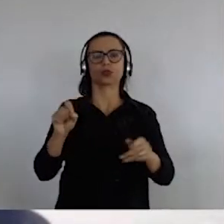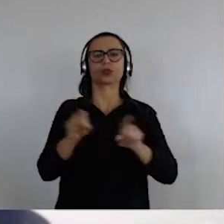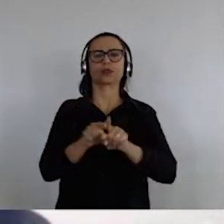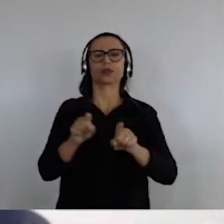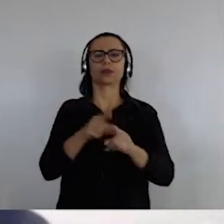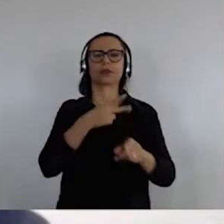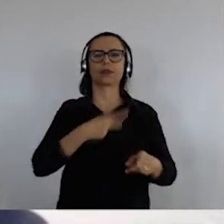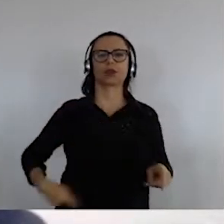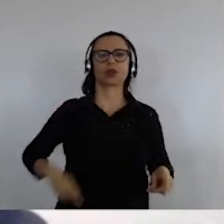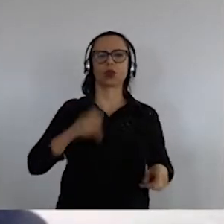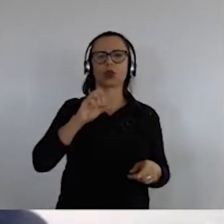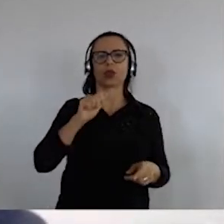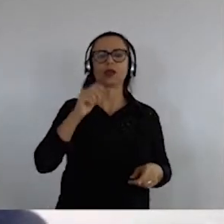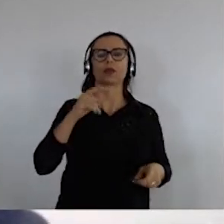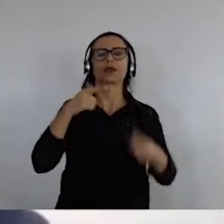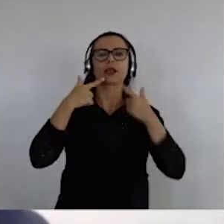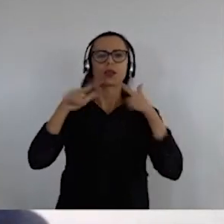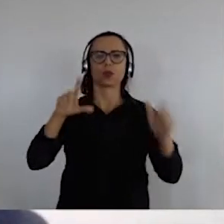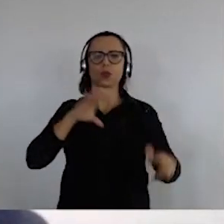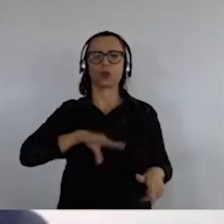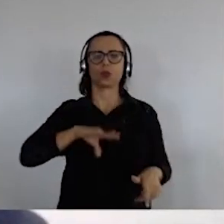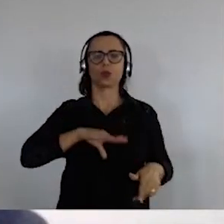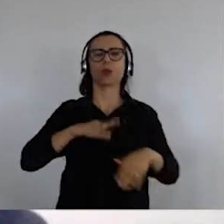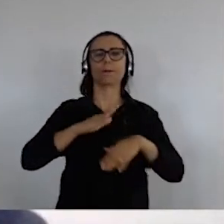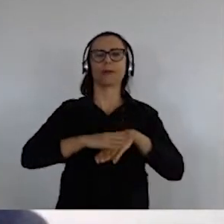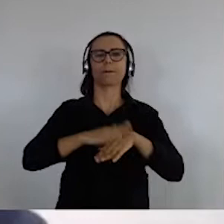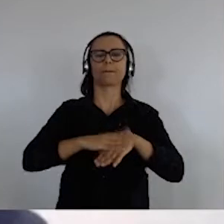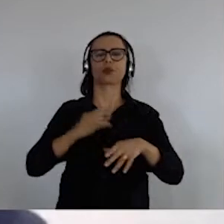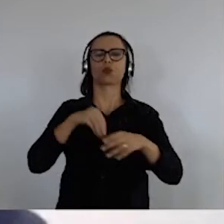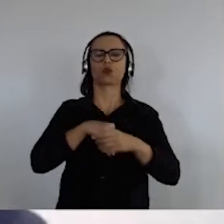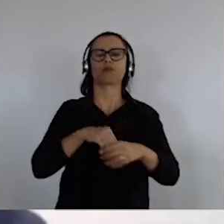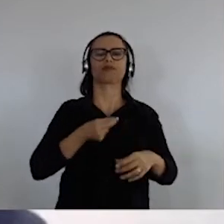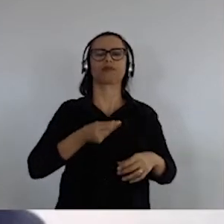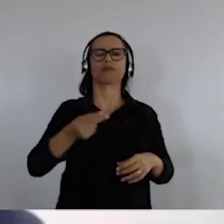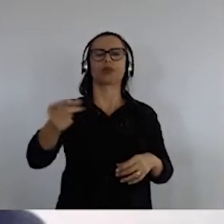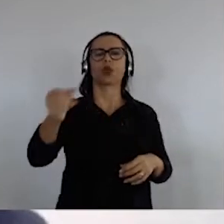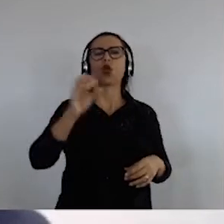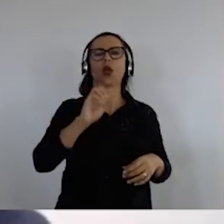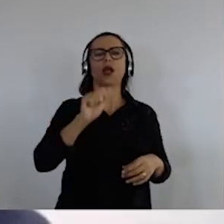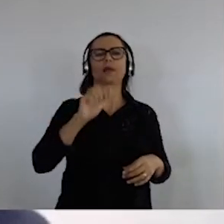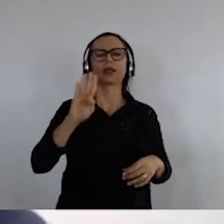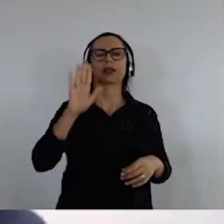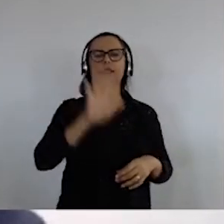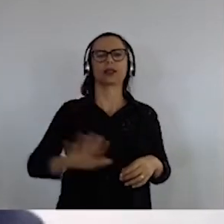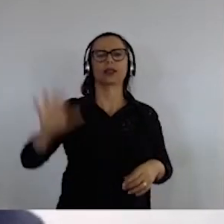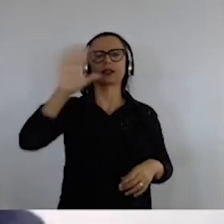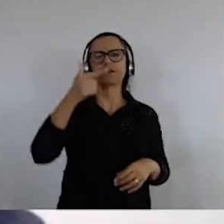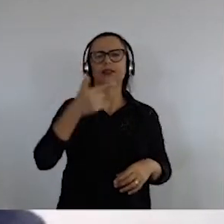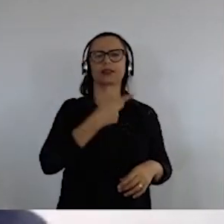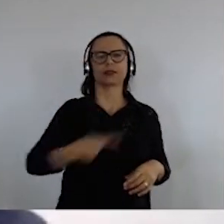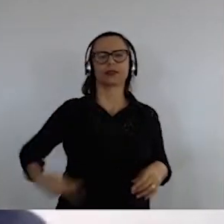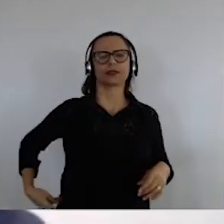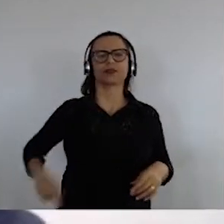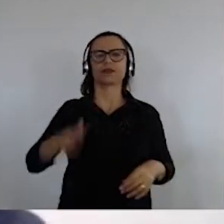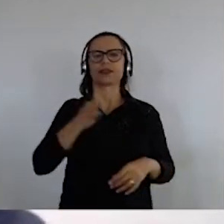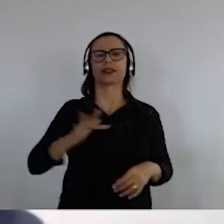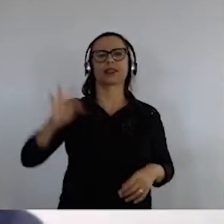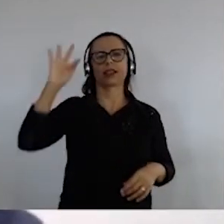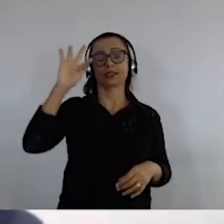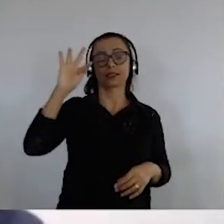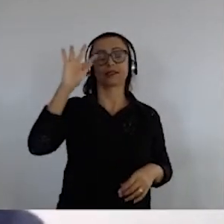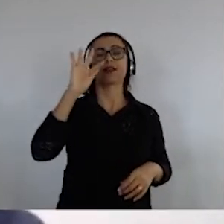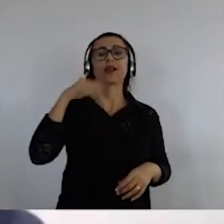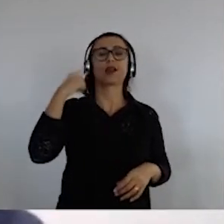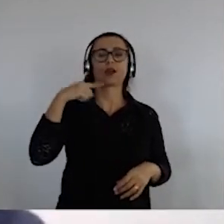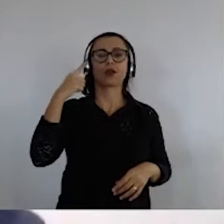dos Advogados de Língua Portuguesa, membro honorário vitalício da OAB Nacional, vice-presidente da Federação dos